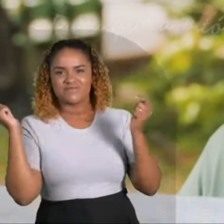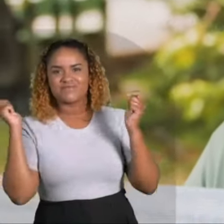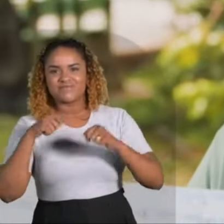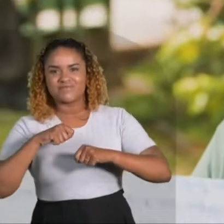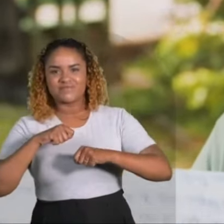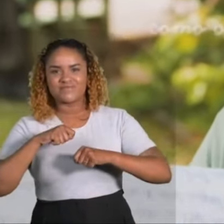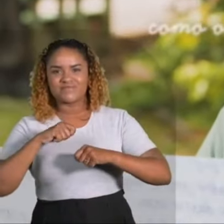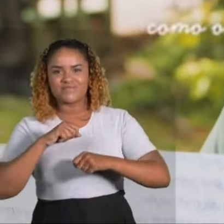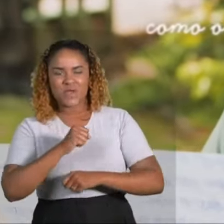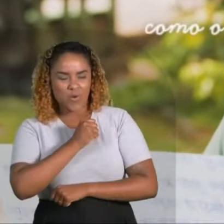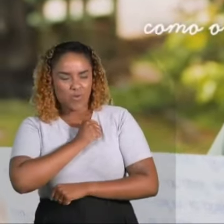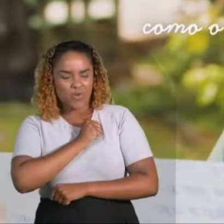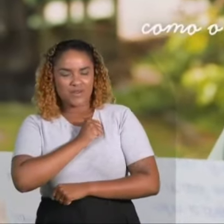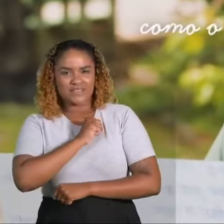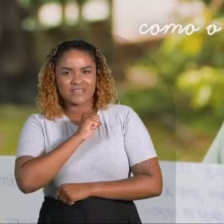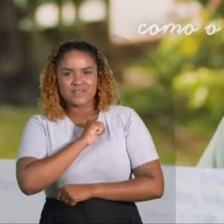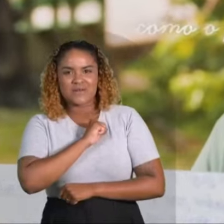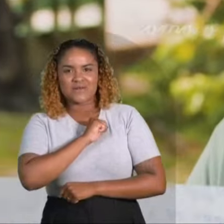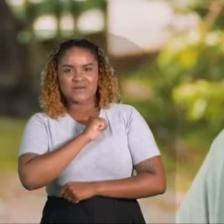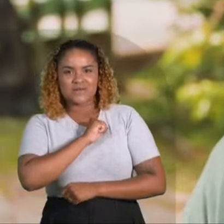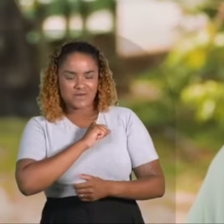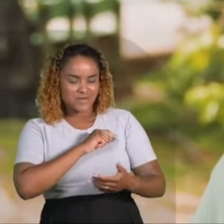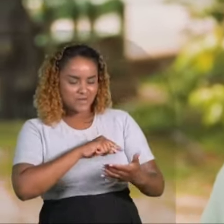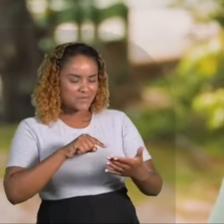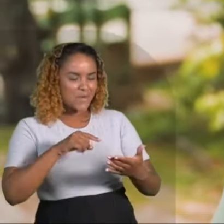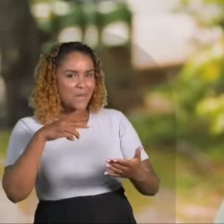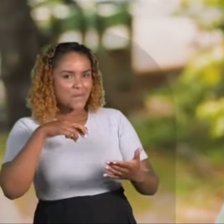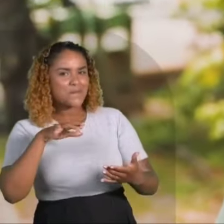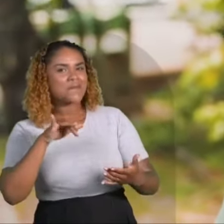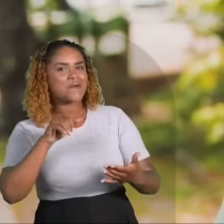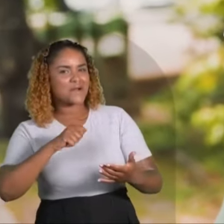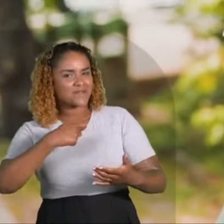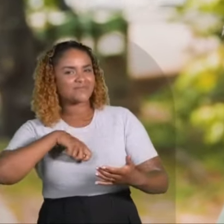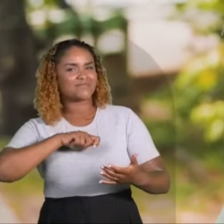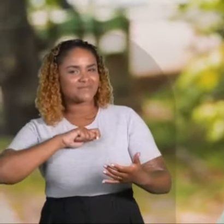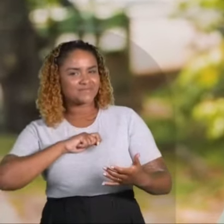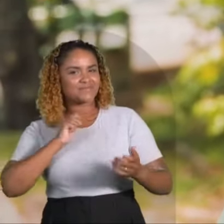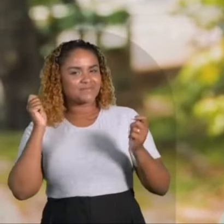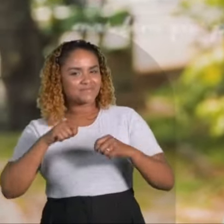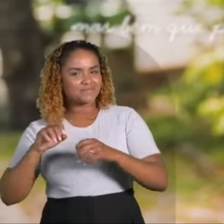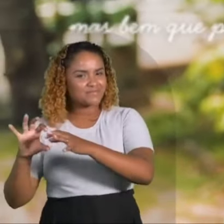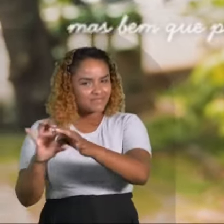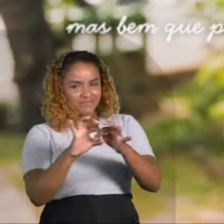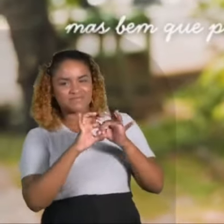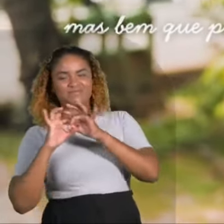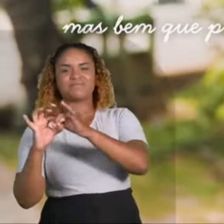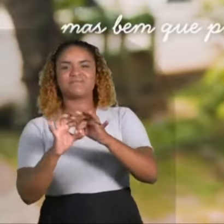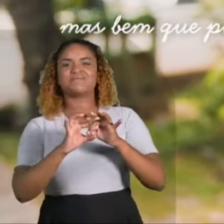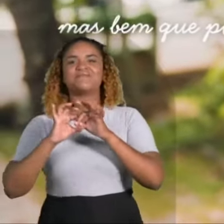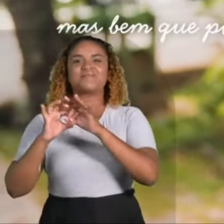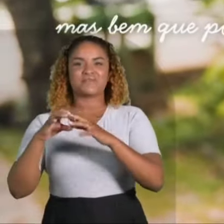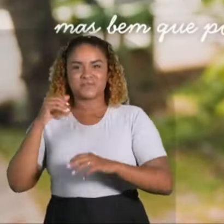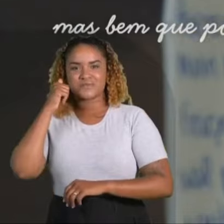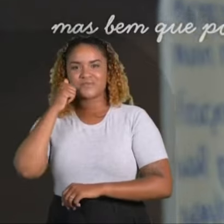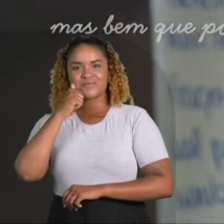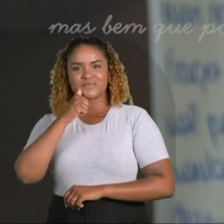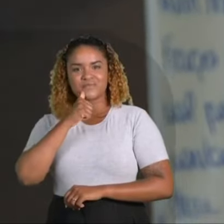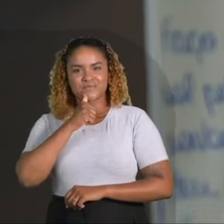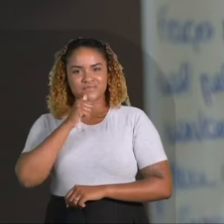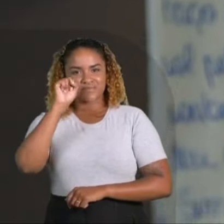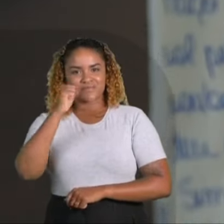forte, como pulsado seu coração valente. Assinado, Maria Teles. Mas bem poderia ser todas as